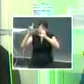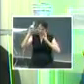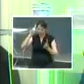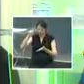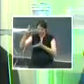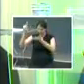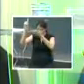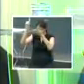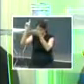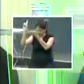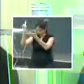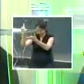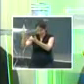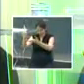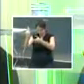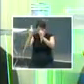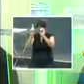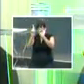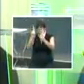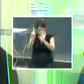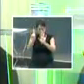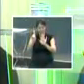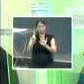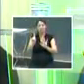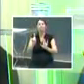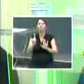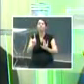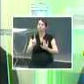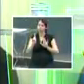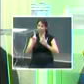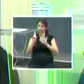neste lugar. Adore a